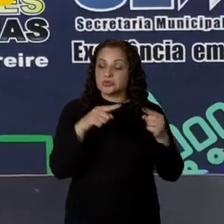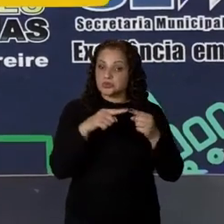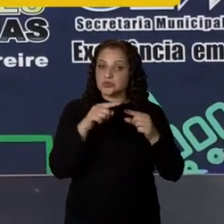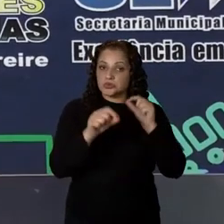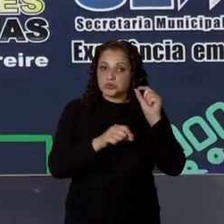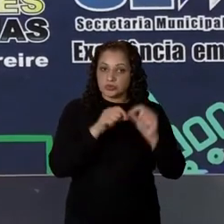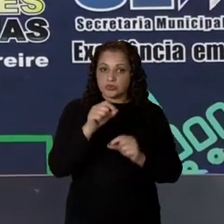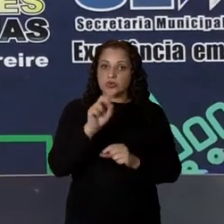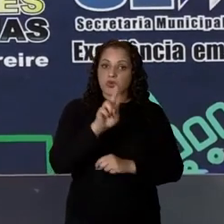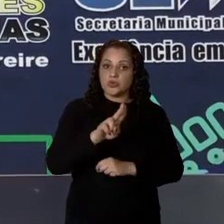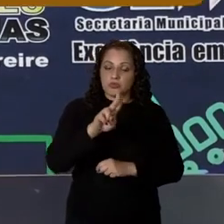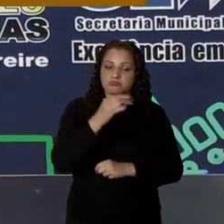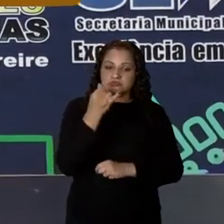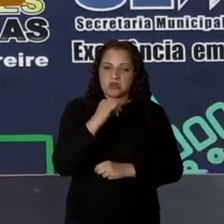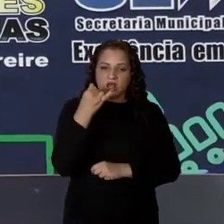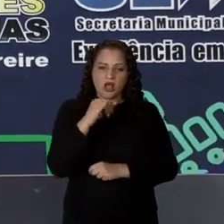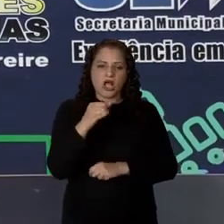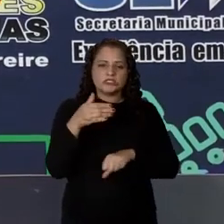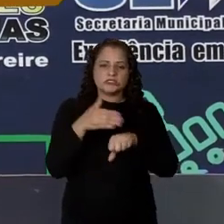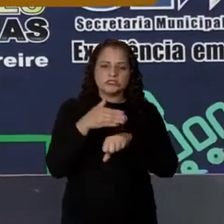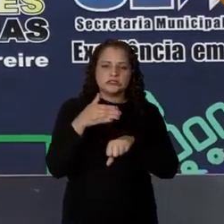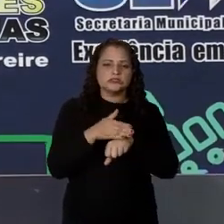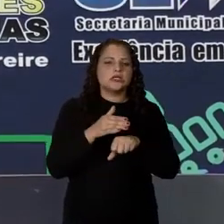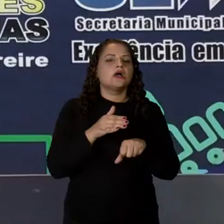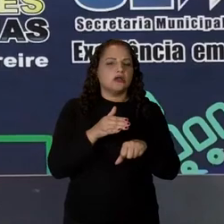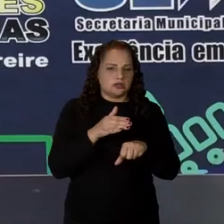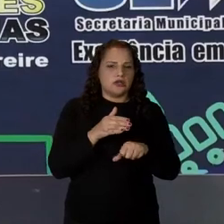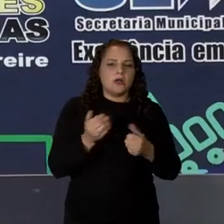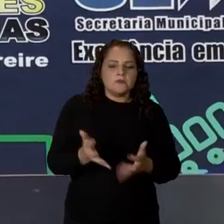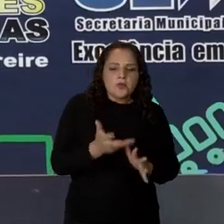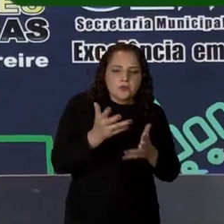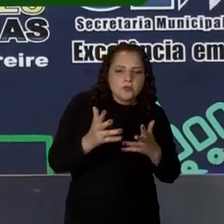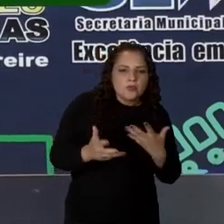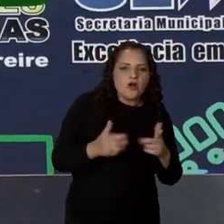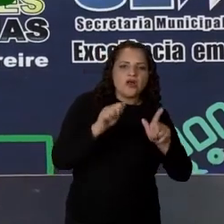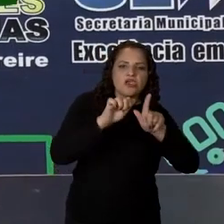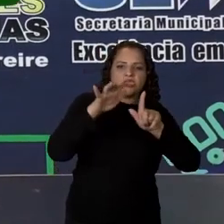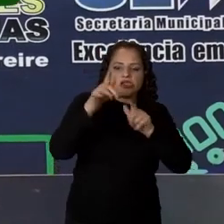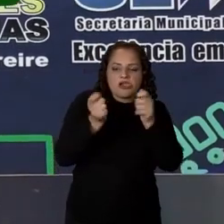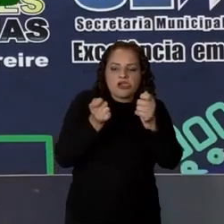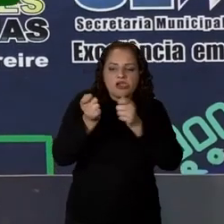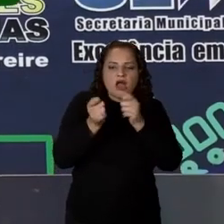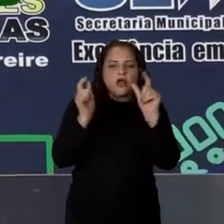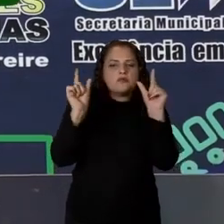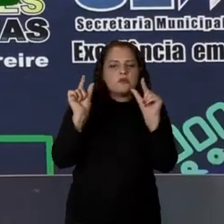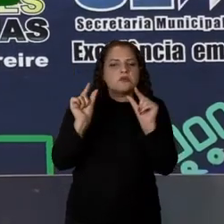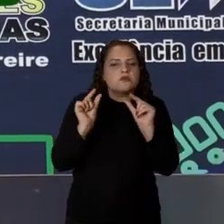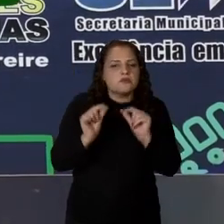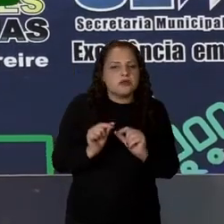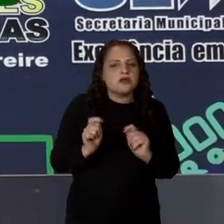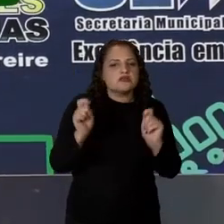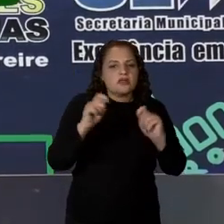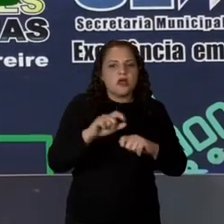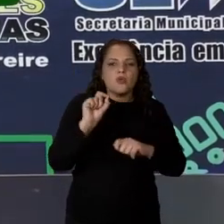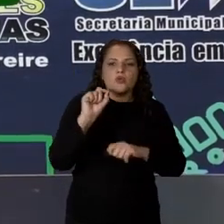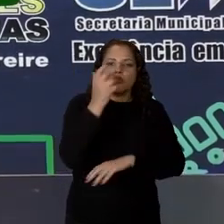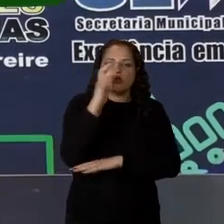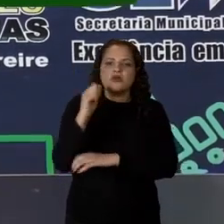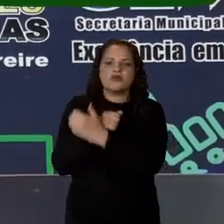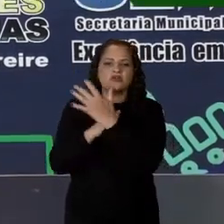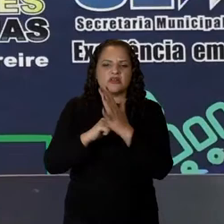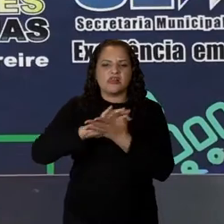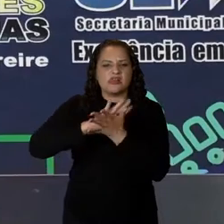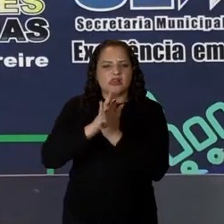utilizando energia limpa e acessível, promovendo a economia do gás de forma reduzida, proporcionando a mitigação do desmatamento, lixo